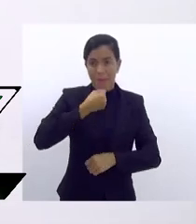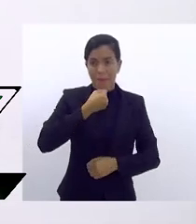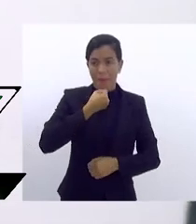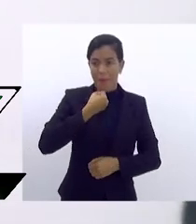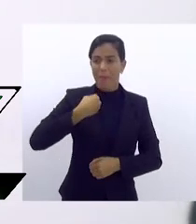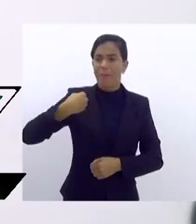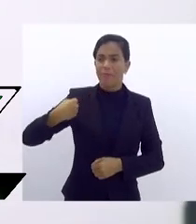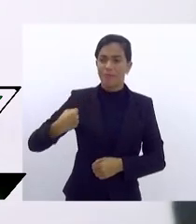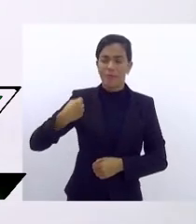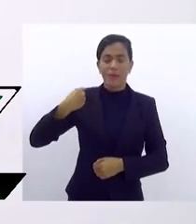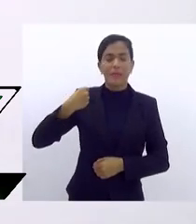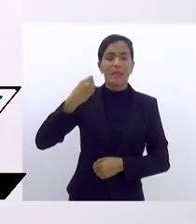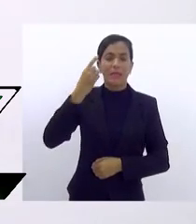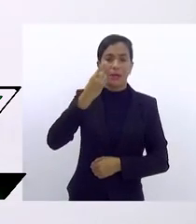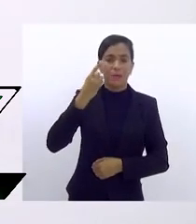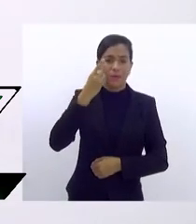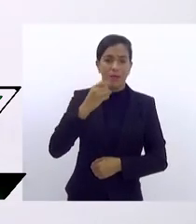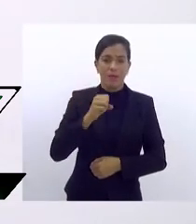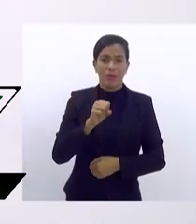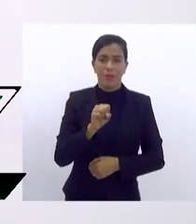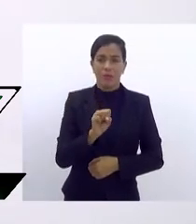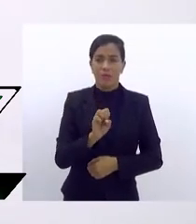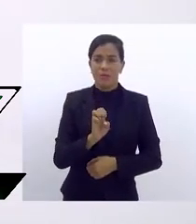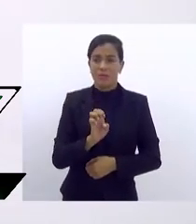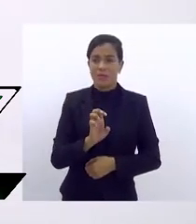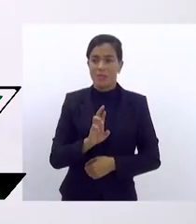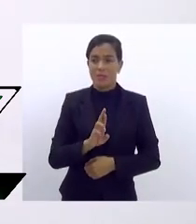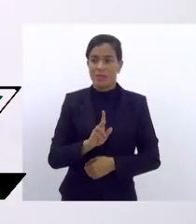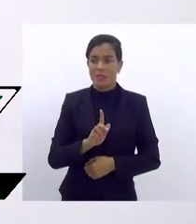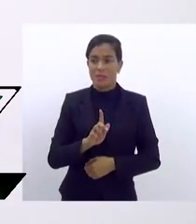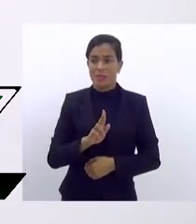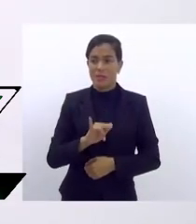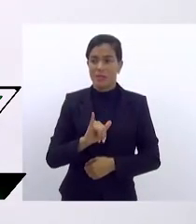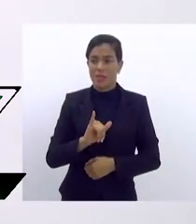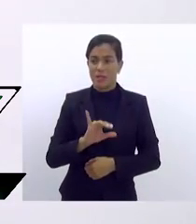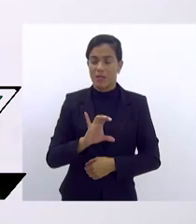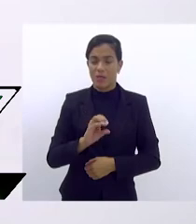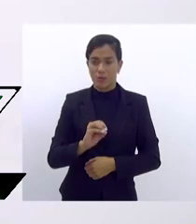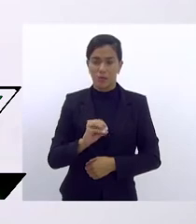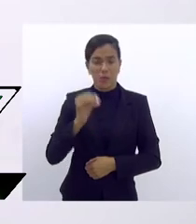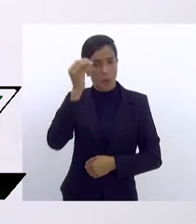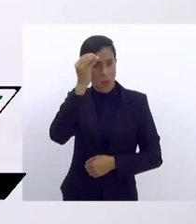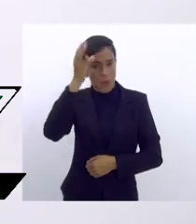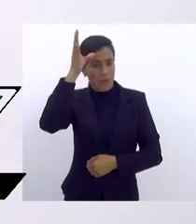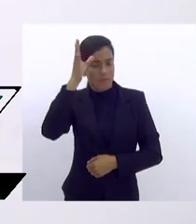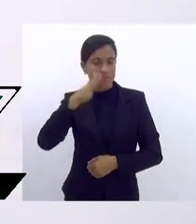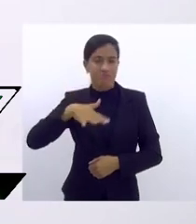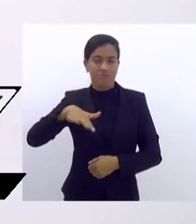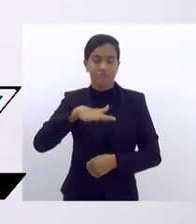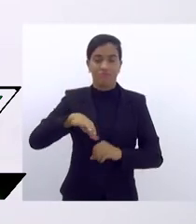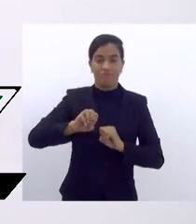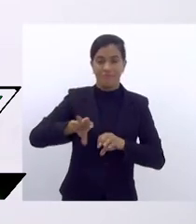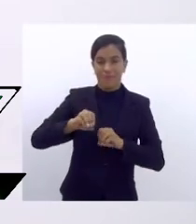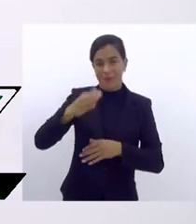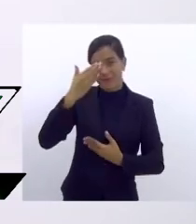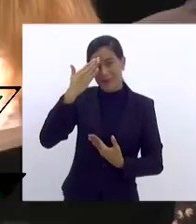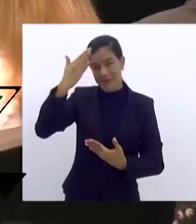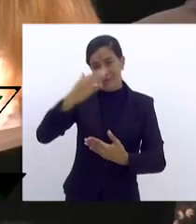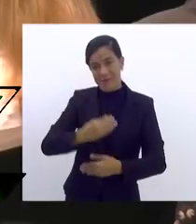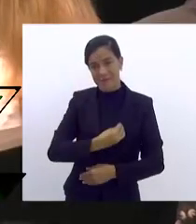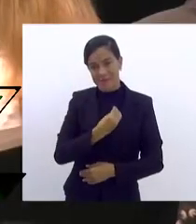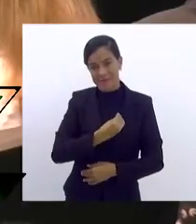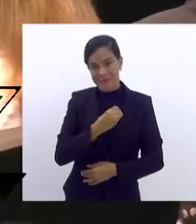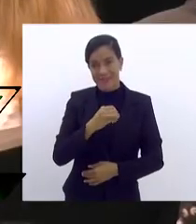deputado Sérgio Fernandes que tem também um conhecimento grande da educação obrigado pela presença Sérgio